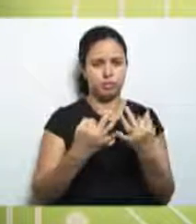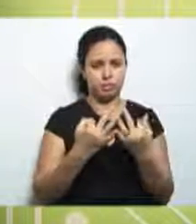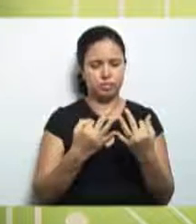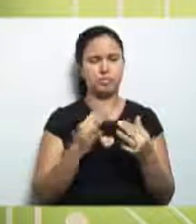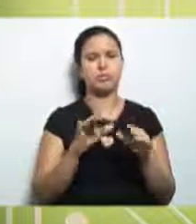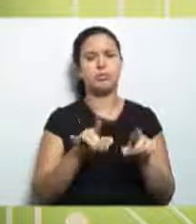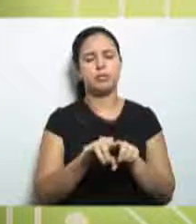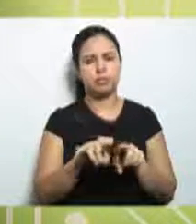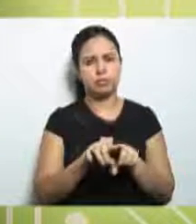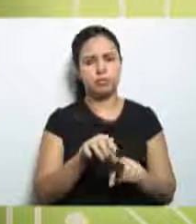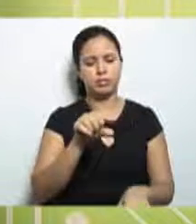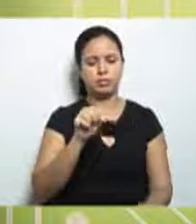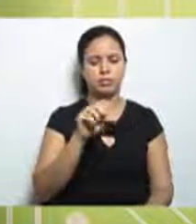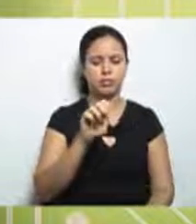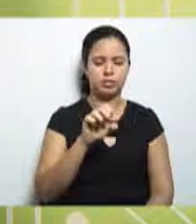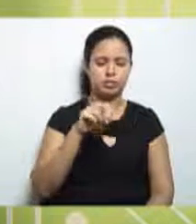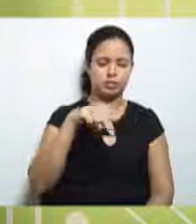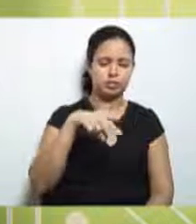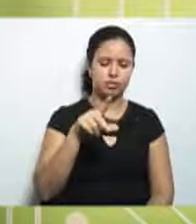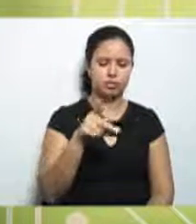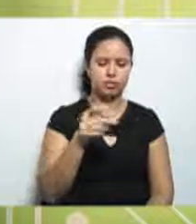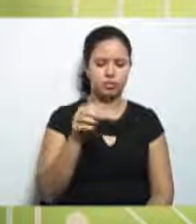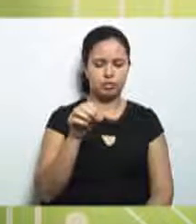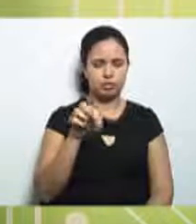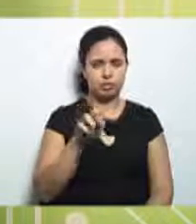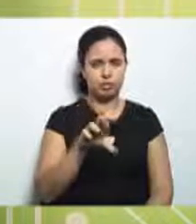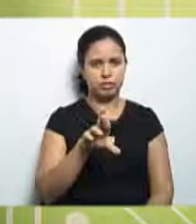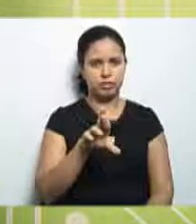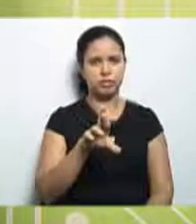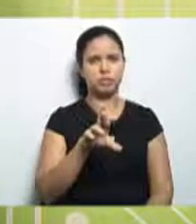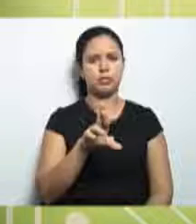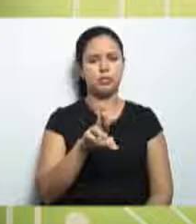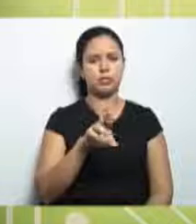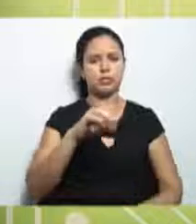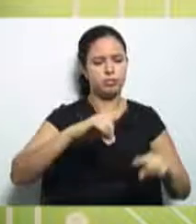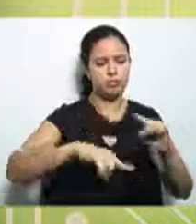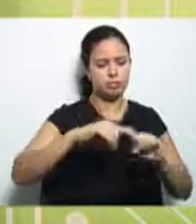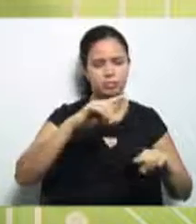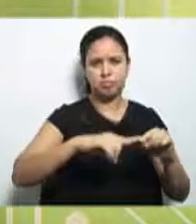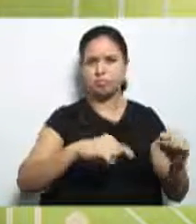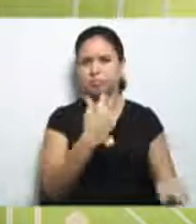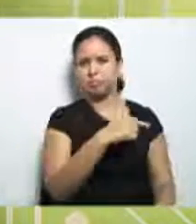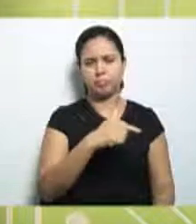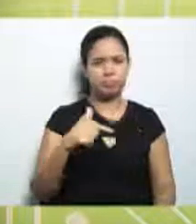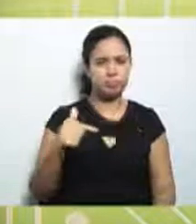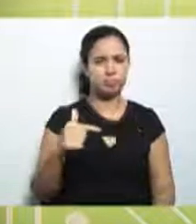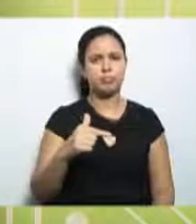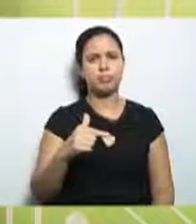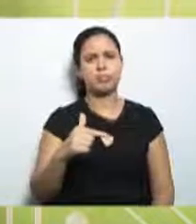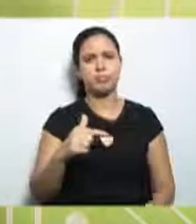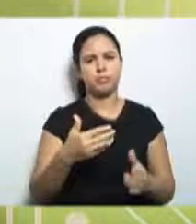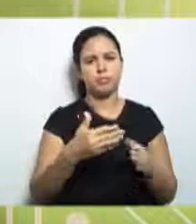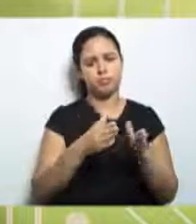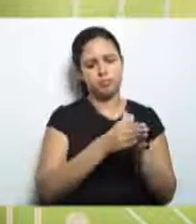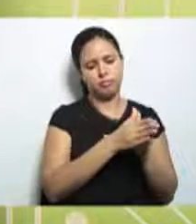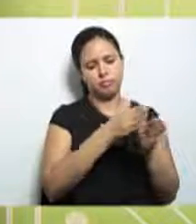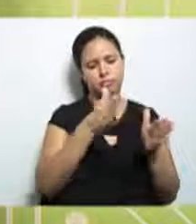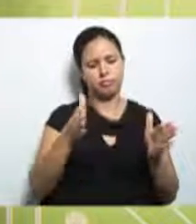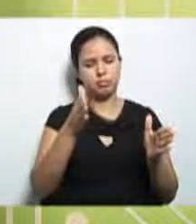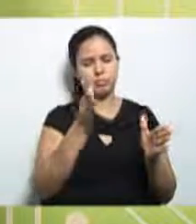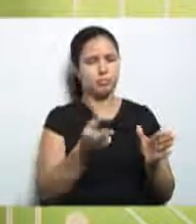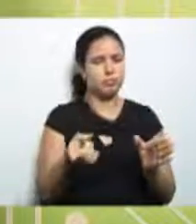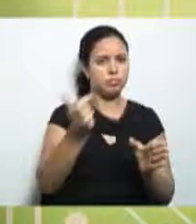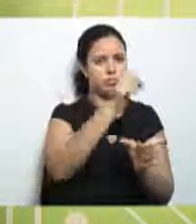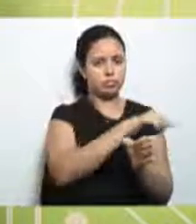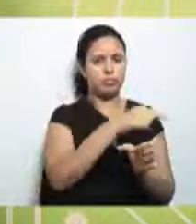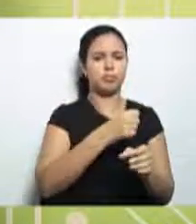mas ele não era considerado uma coisa, um objeto, como era considerado no período anterior, no período